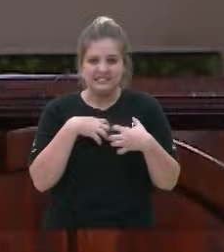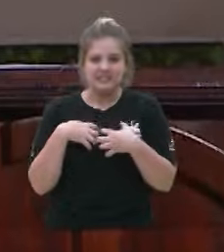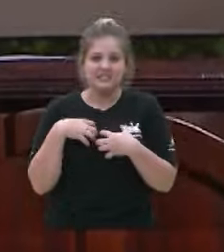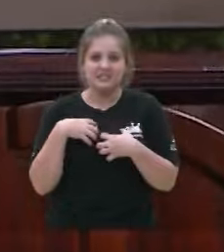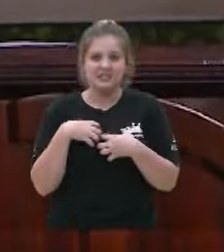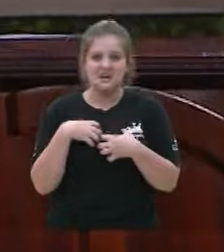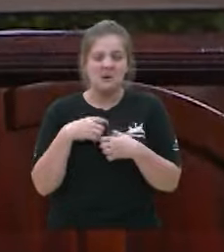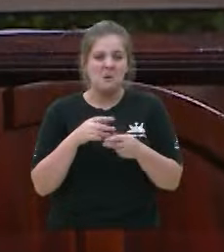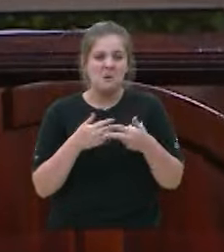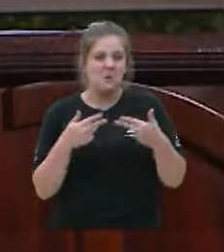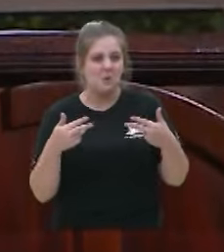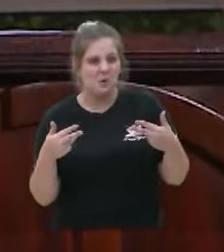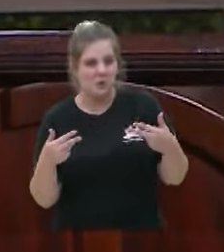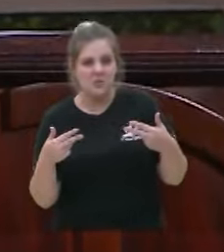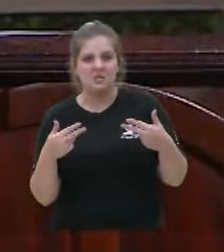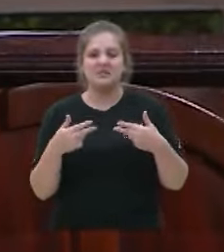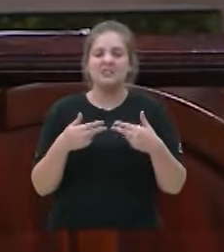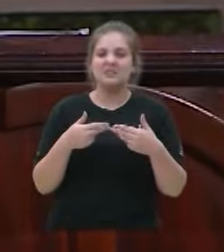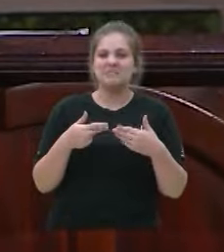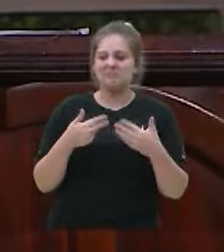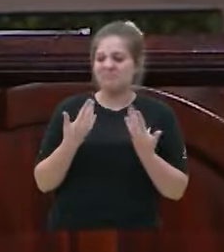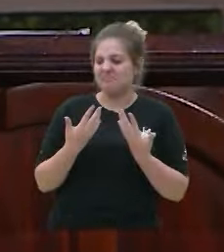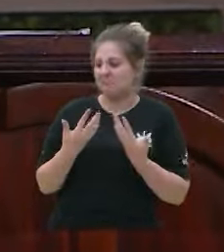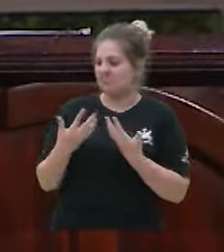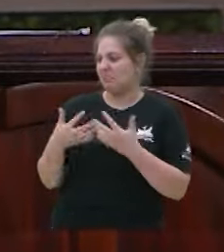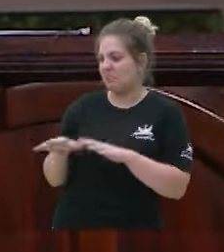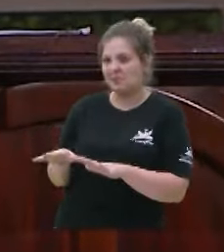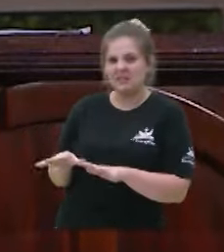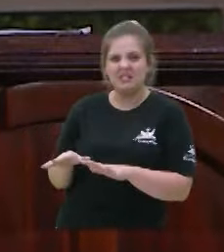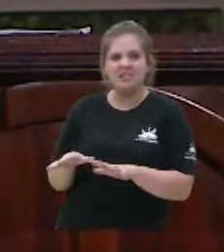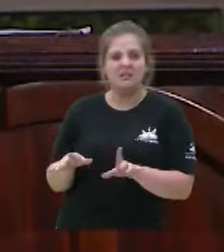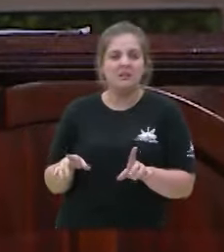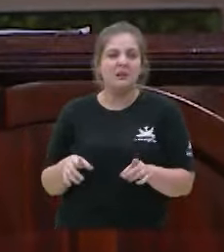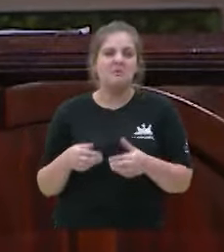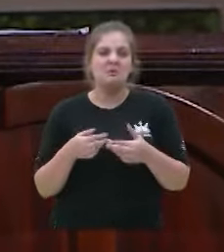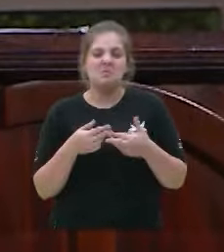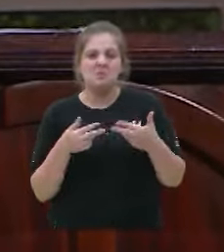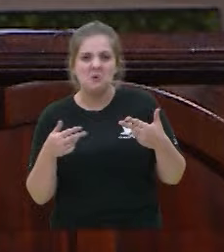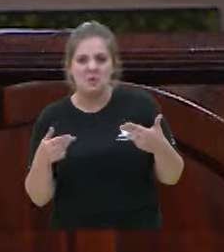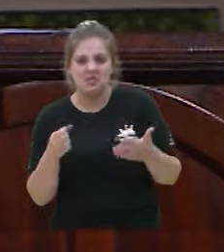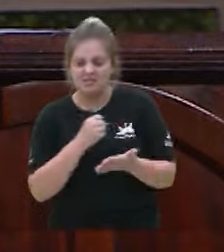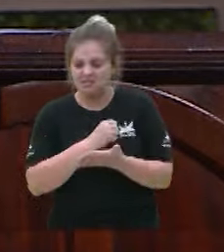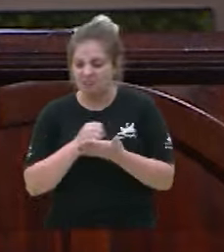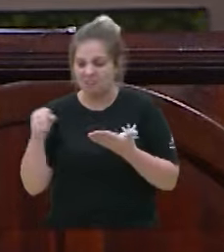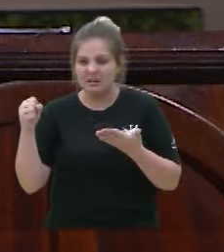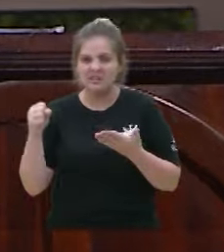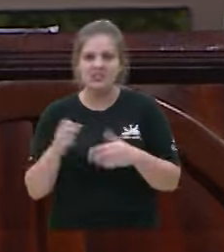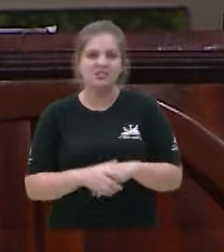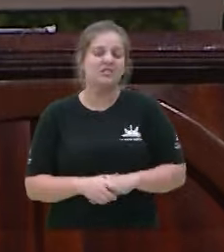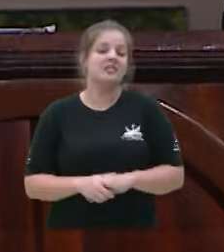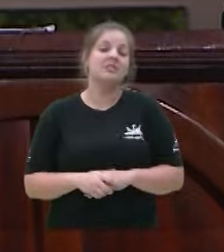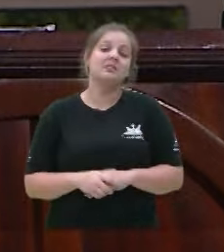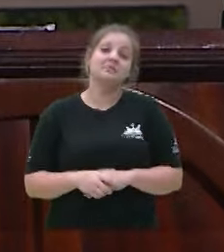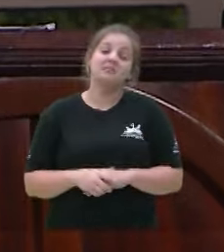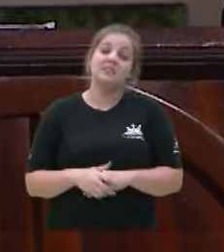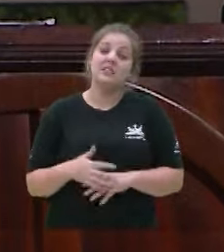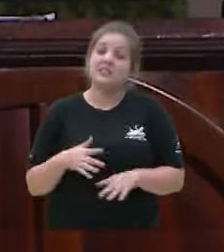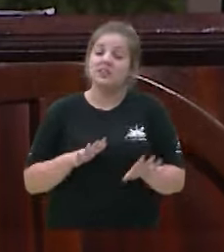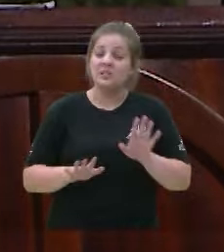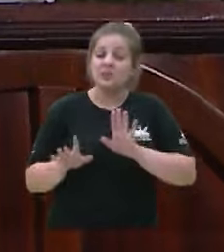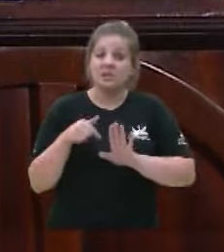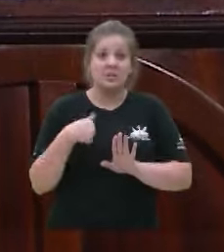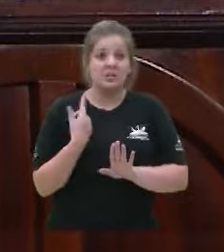não acrescenta com aquilo que não vale a pena tantos de nós